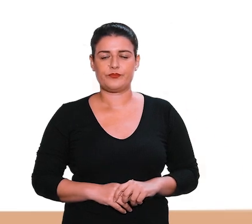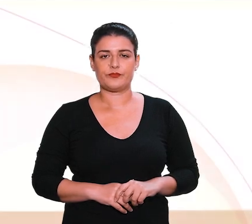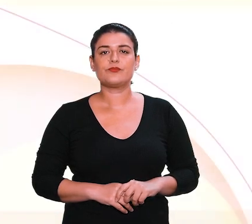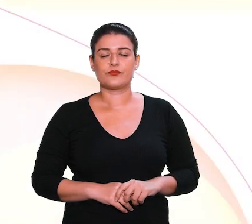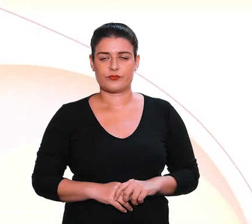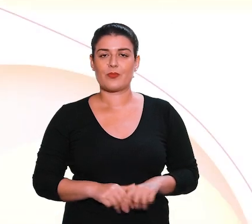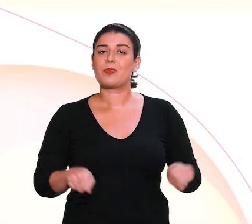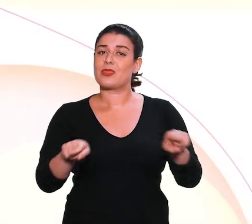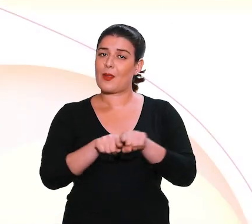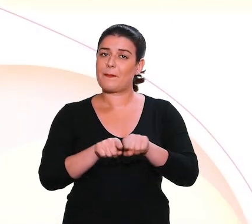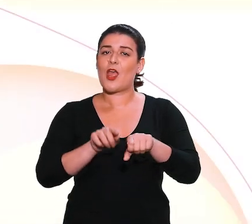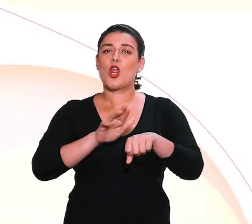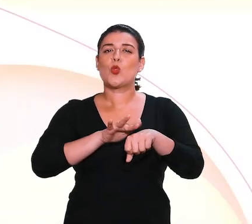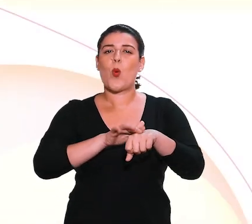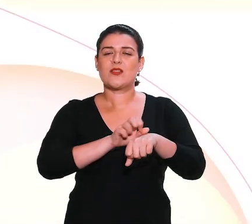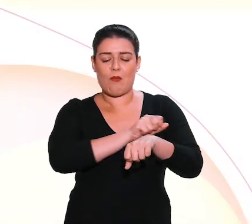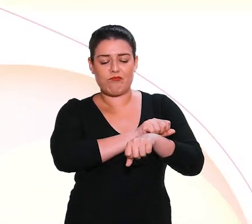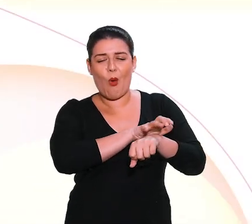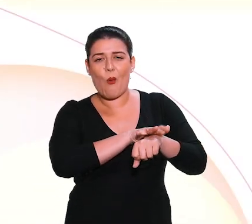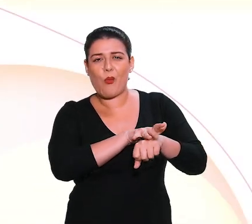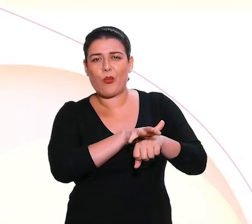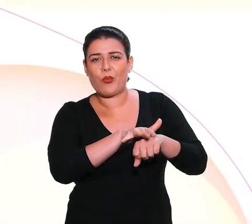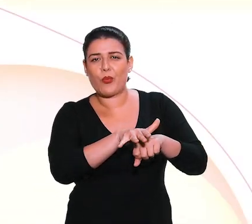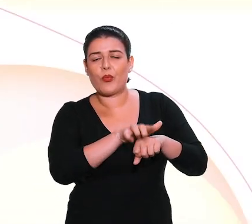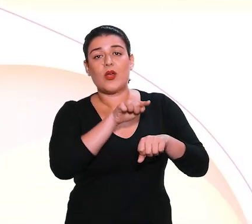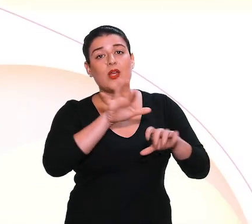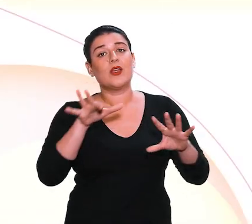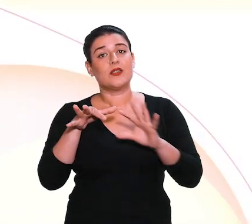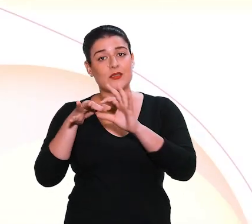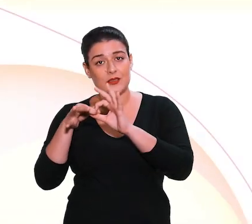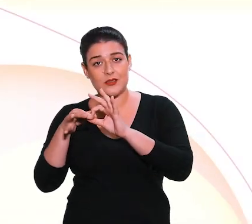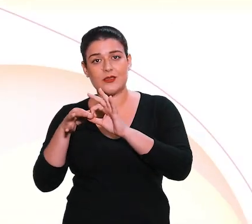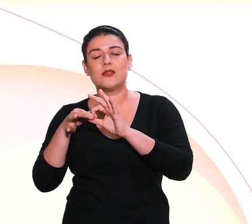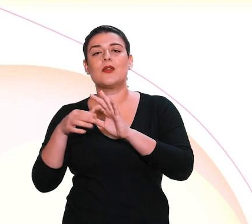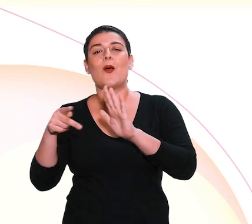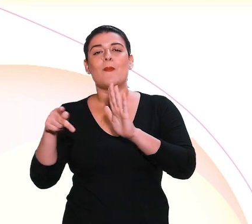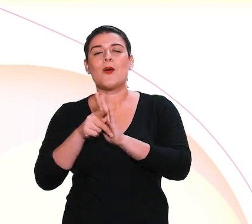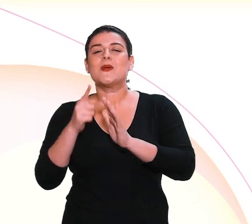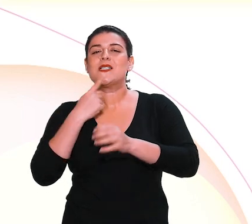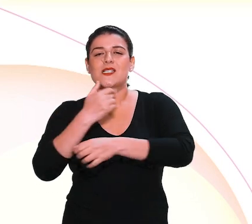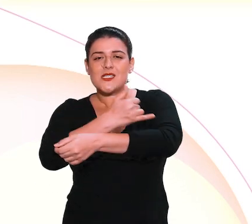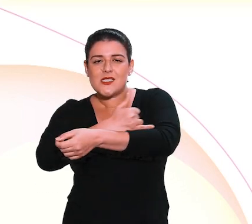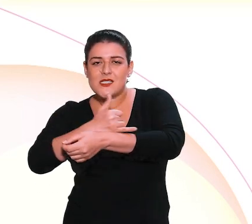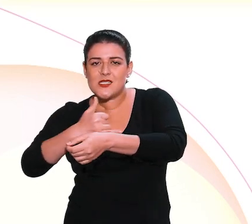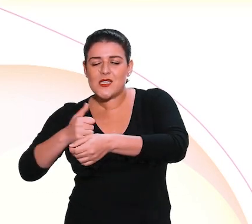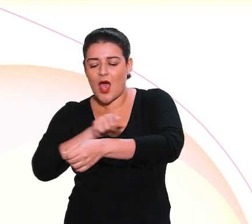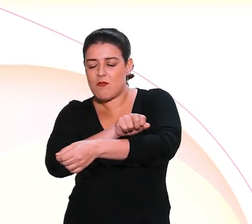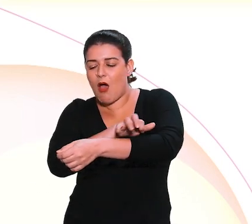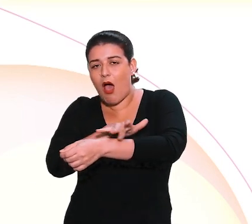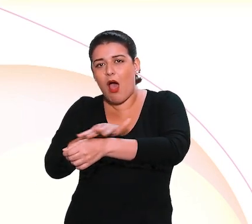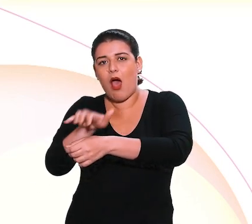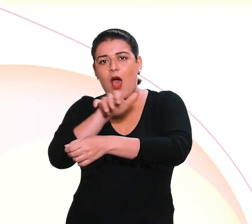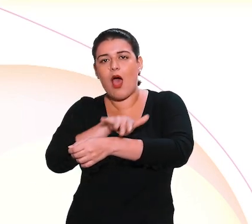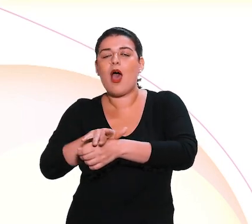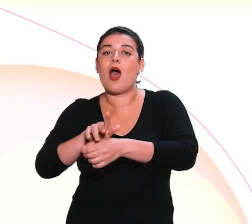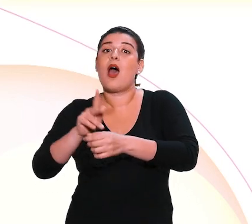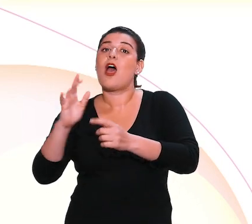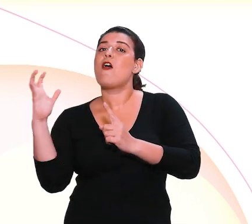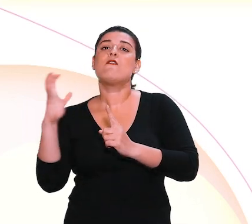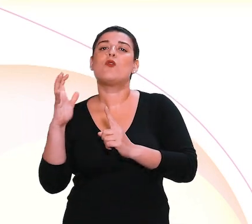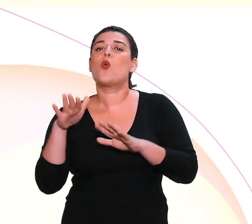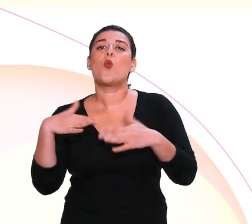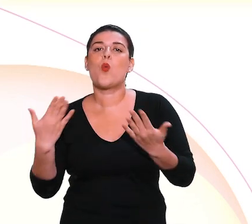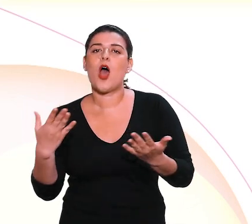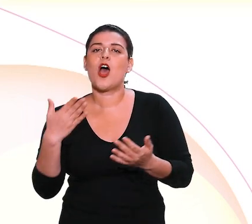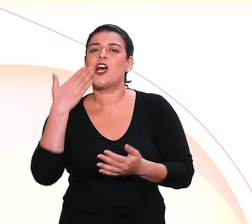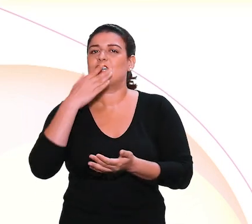As doenças infecciosas, elas têm alta relação com as doenças arteriais obstrutivas periféricas, que são causadas pela diabetes. Qual